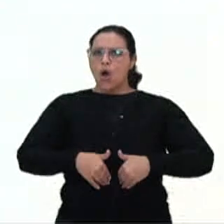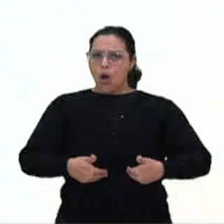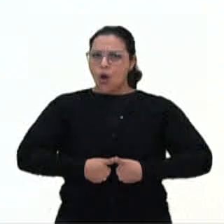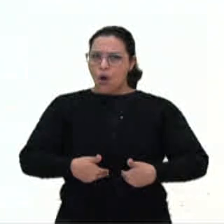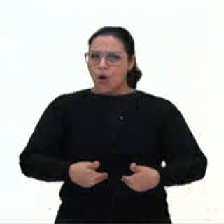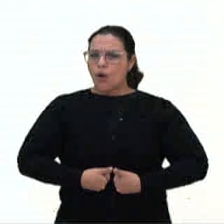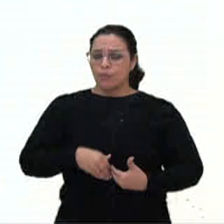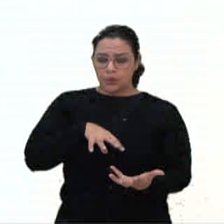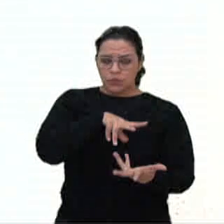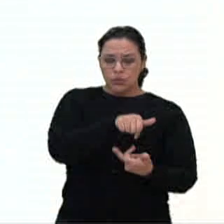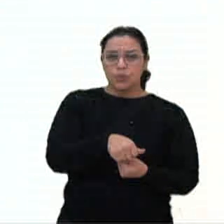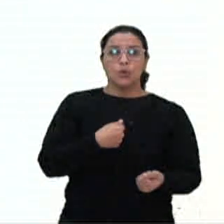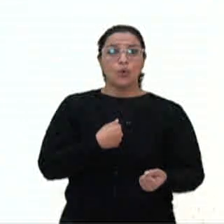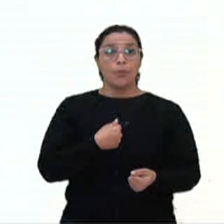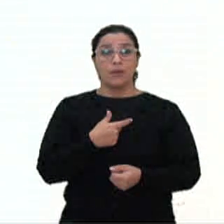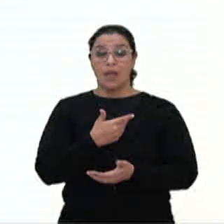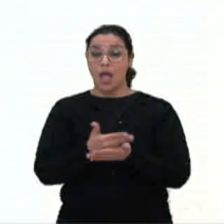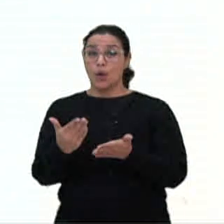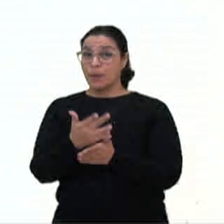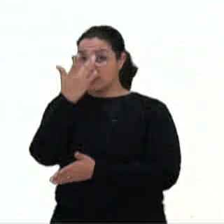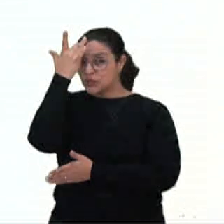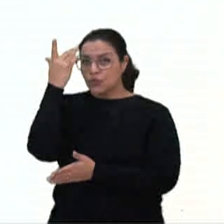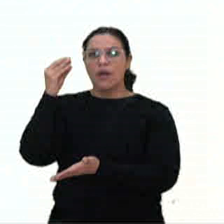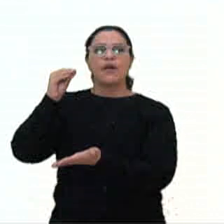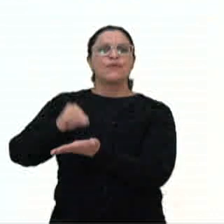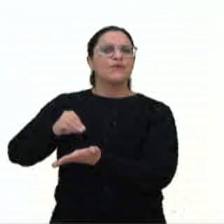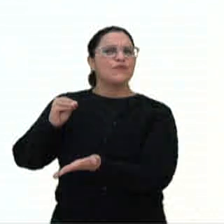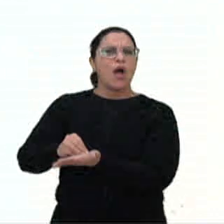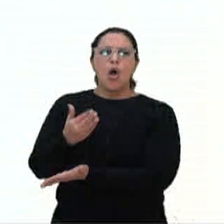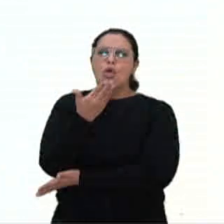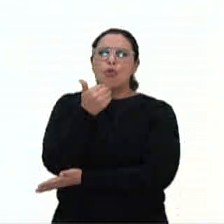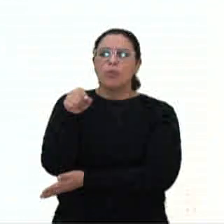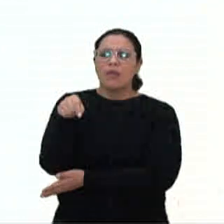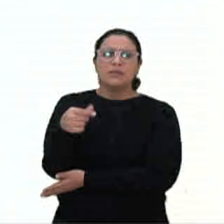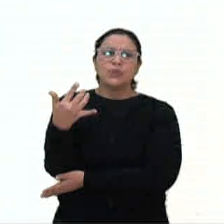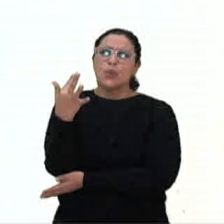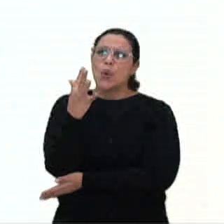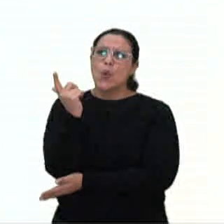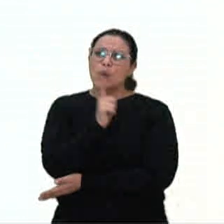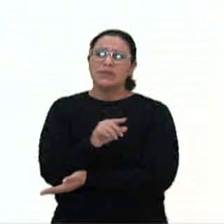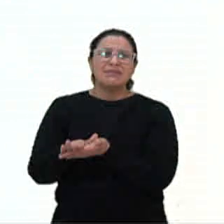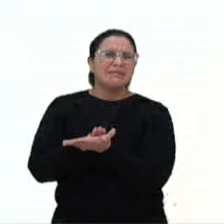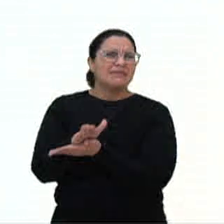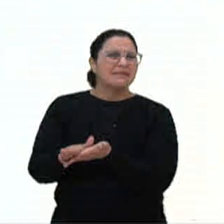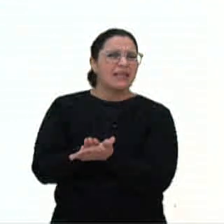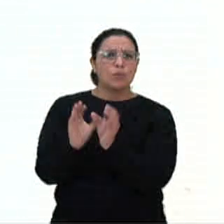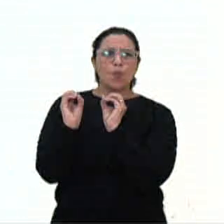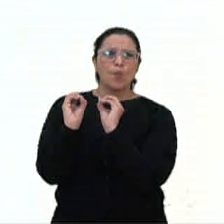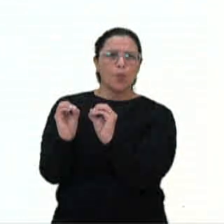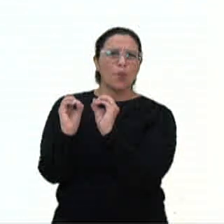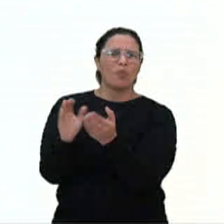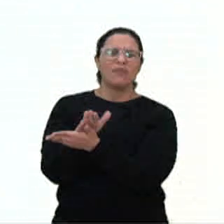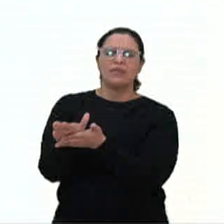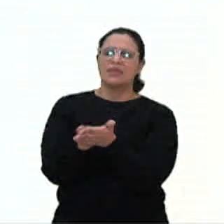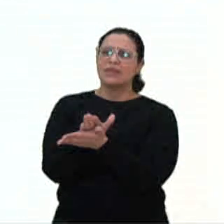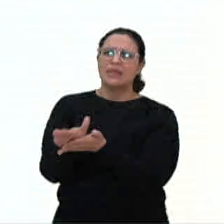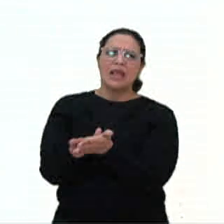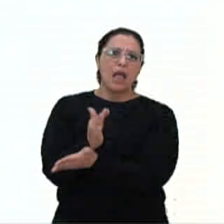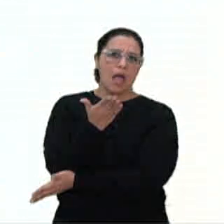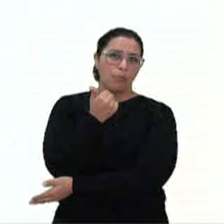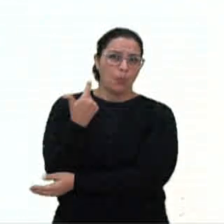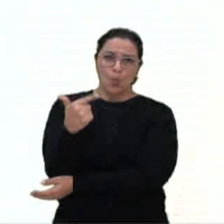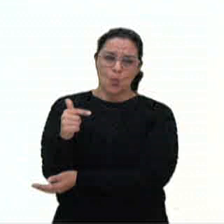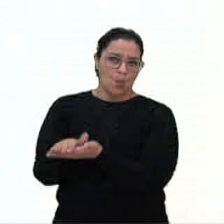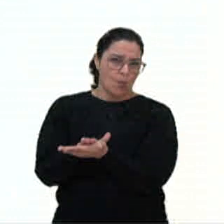é presente em indivíduos subnutridos, aqueles que não conseguem se alimentar minimamente e adequadamente para